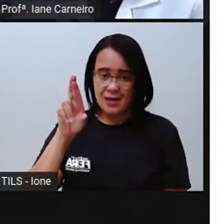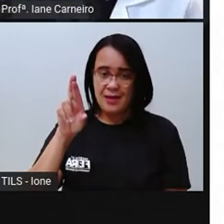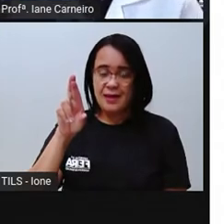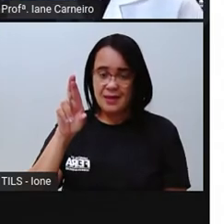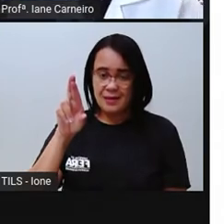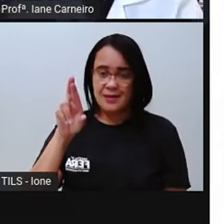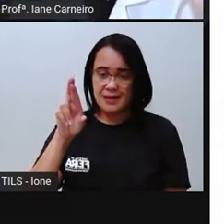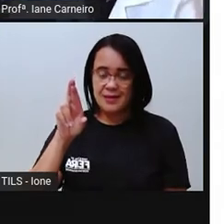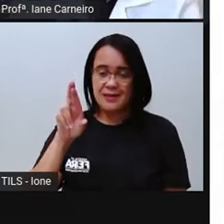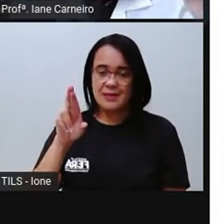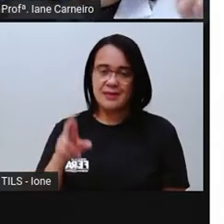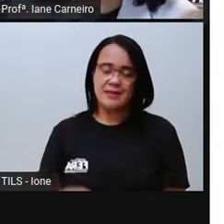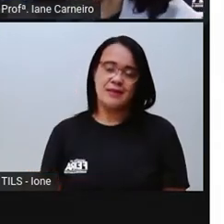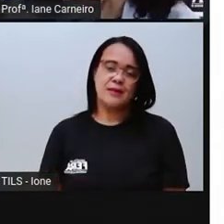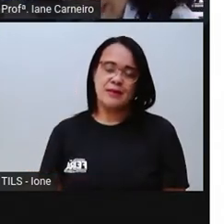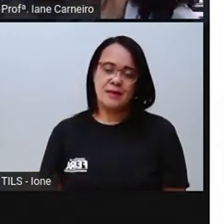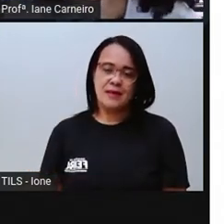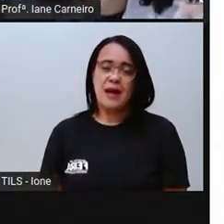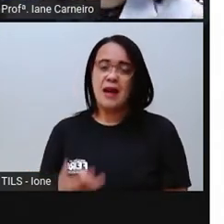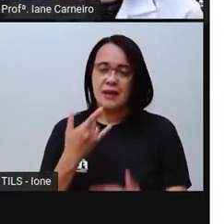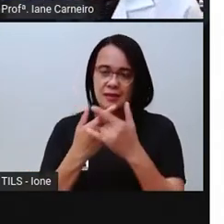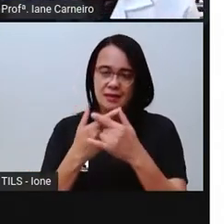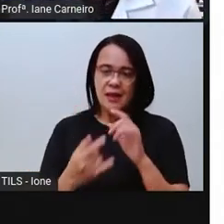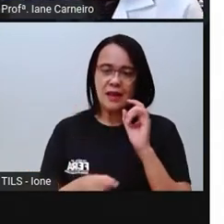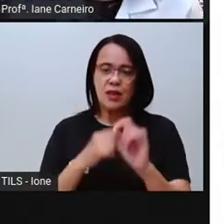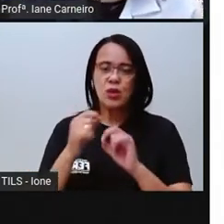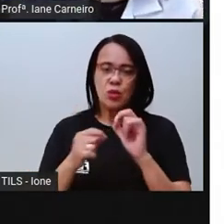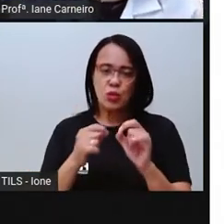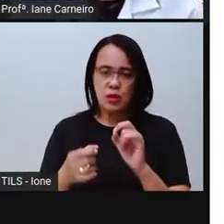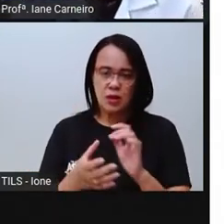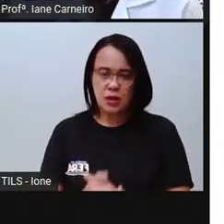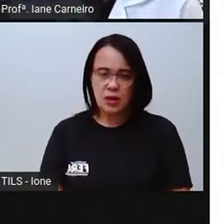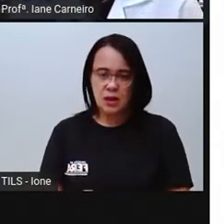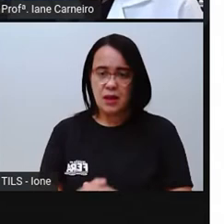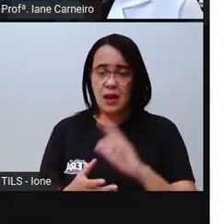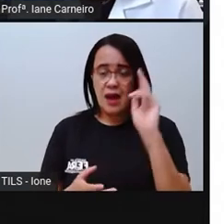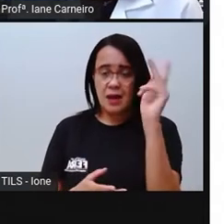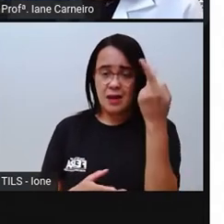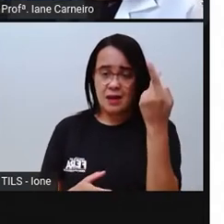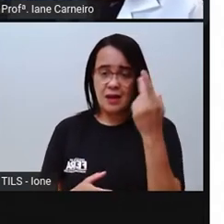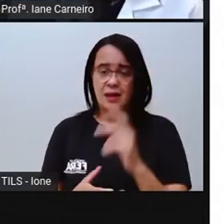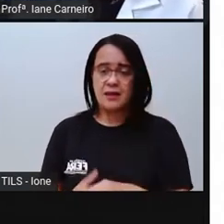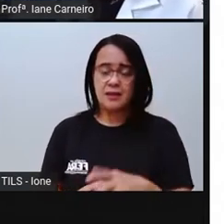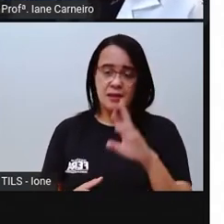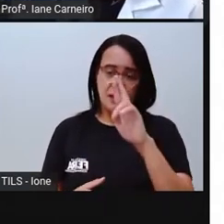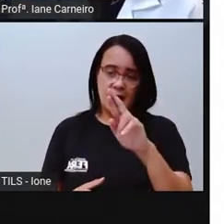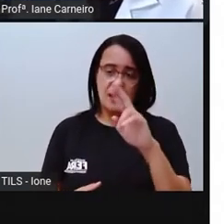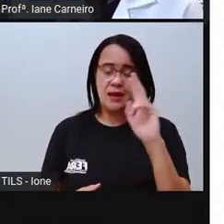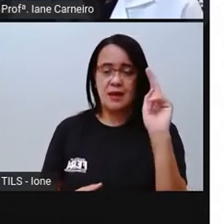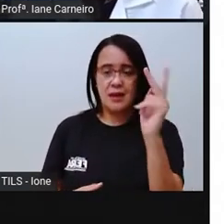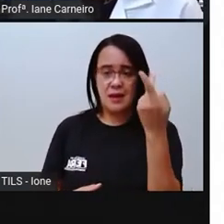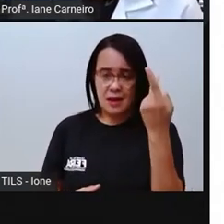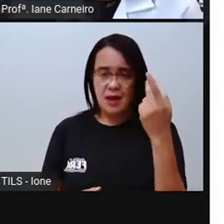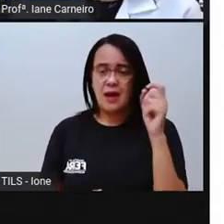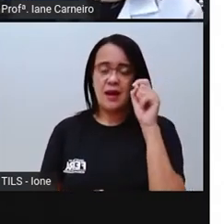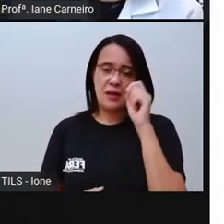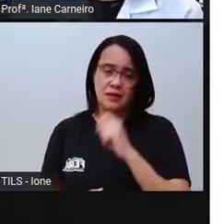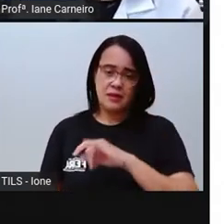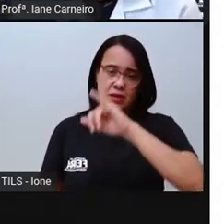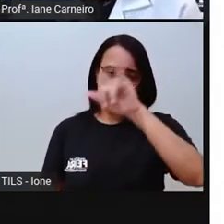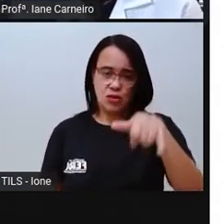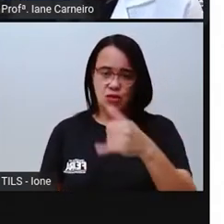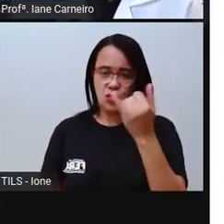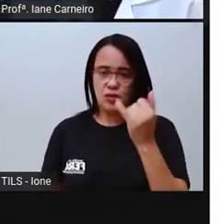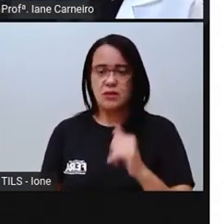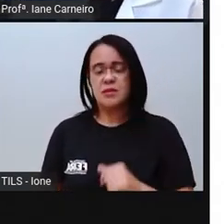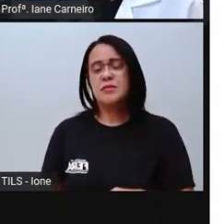né? Ou a letra H, perdão, a Pro olhou errado. A letra R, a letra H e a letra J,